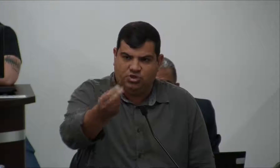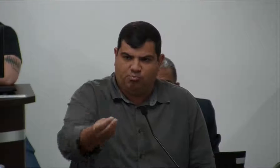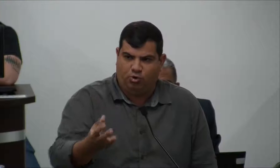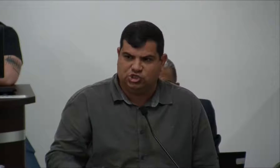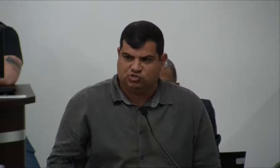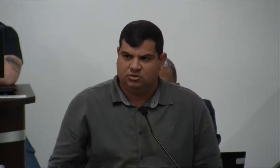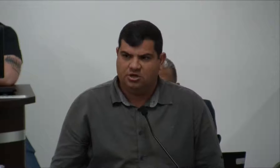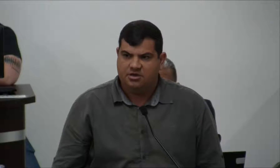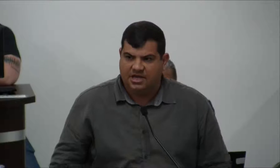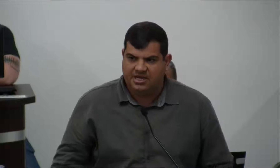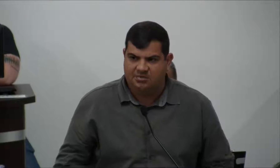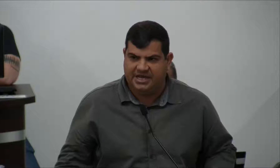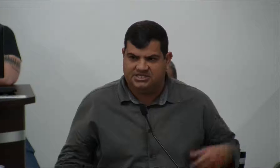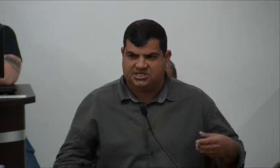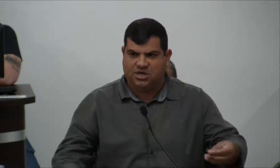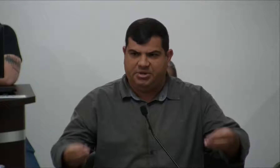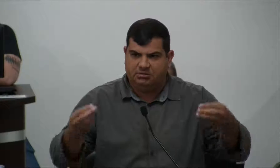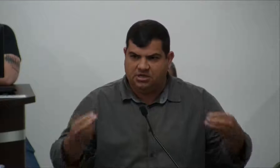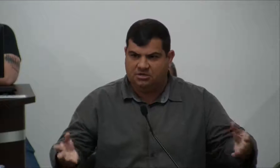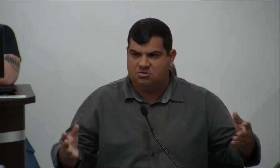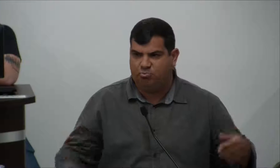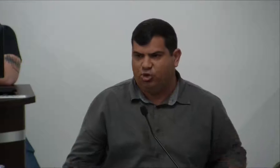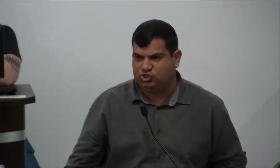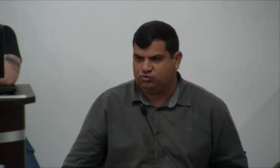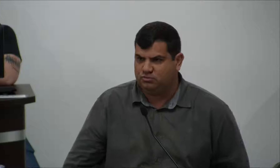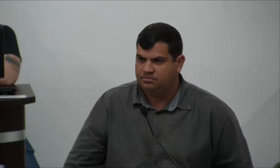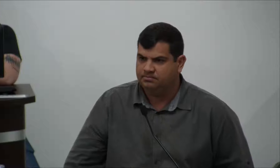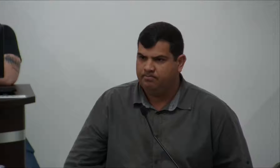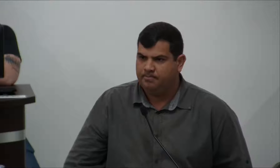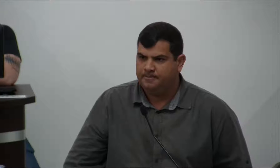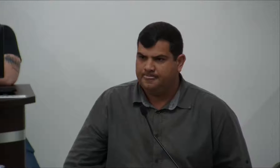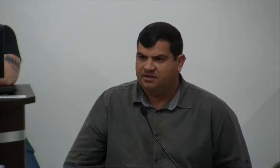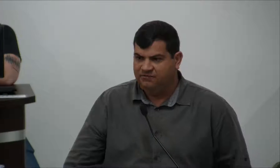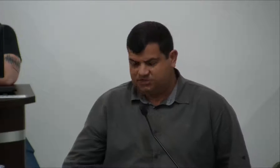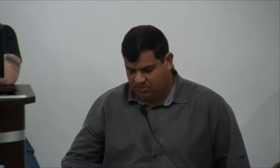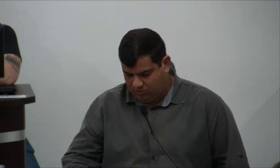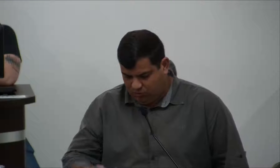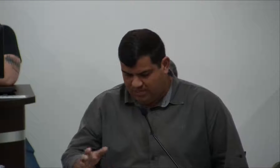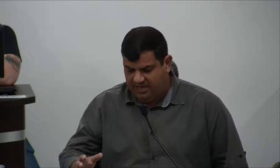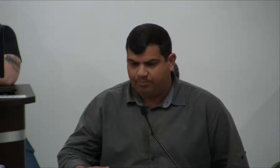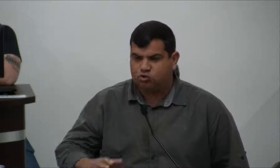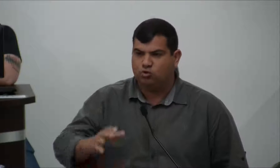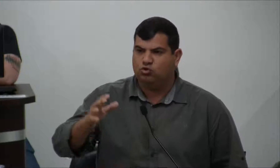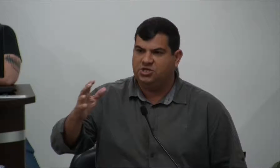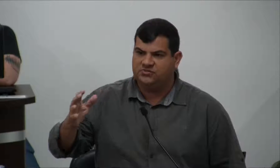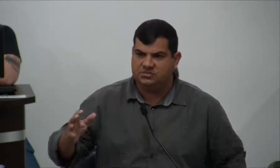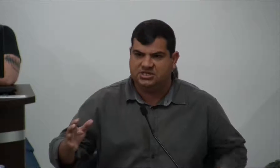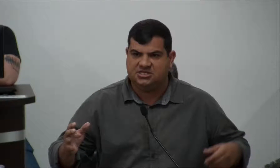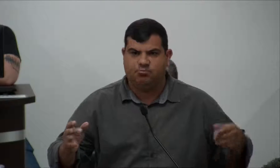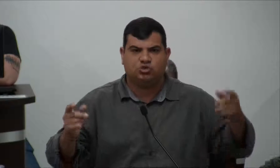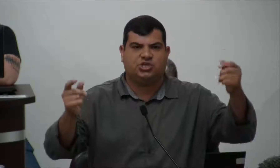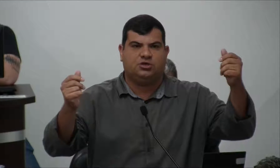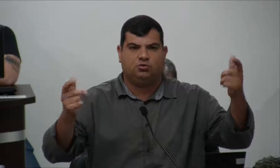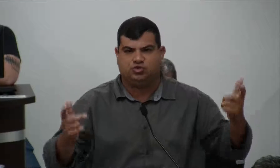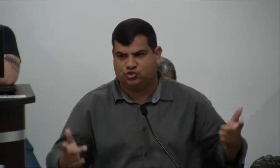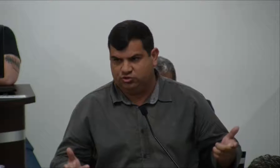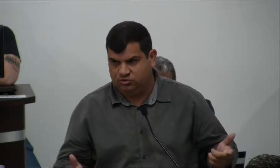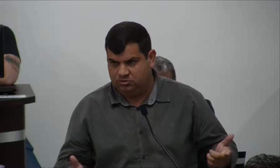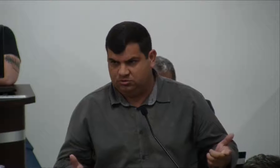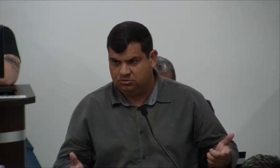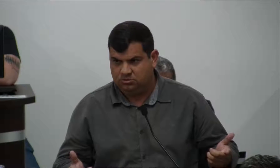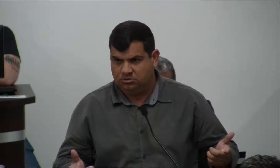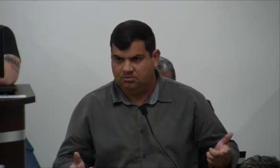isso, diminuir imposto. E aqui em Limeira a gente está aumentando imposto. E visto que tudo bem, é para os condomínios, vamos dizer assim, para os